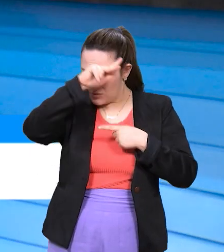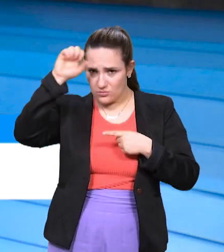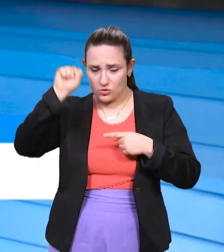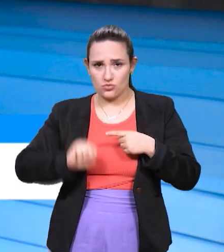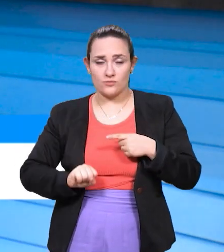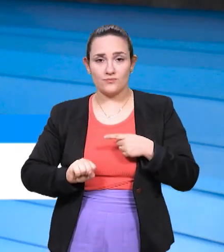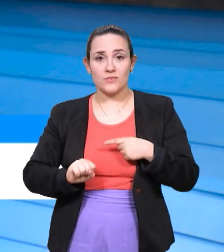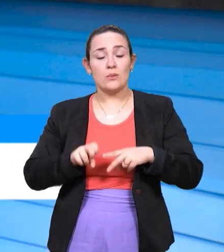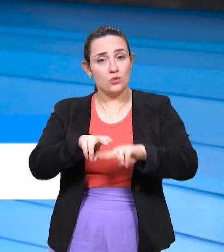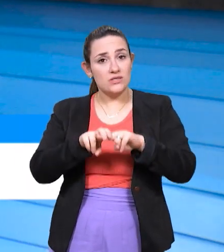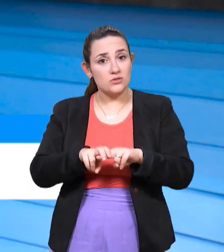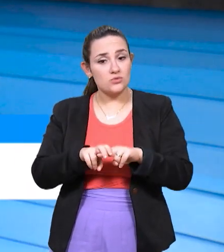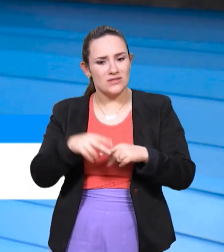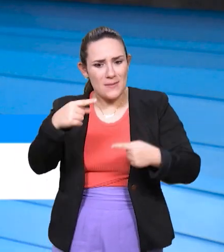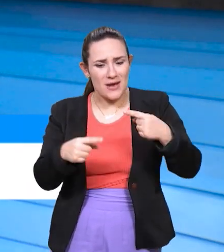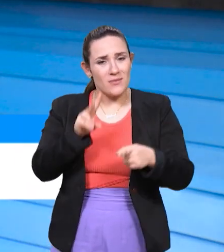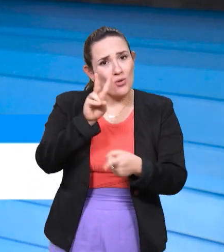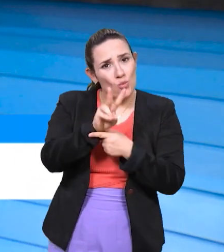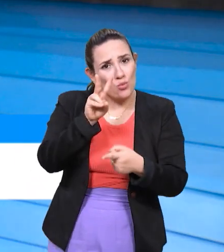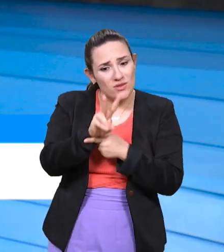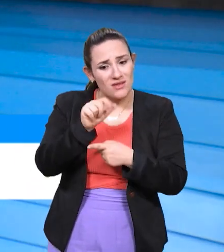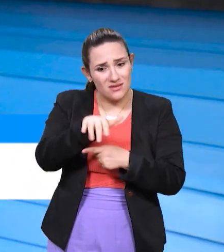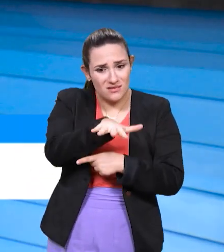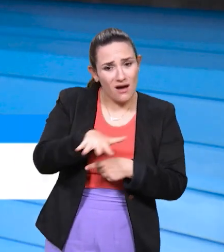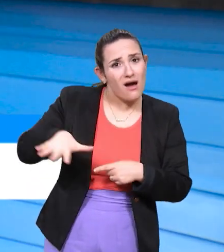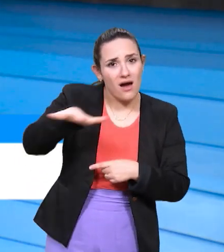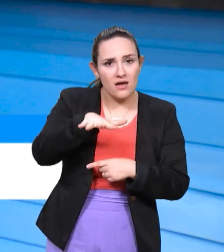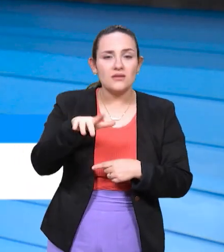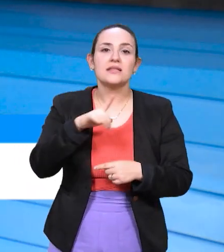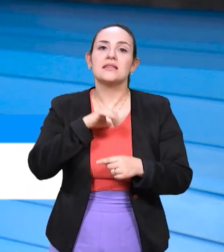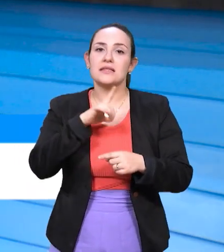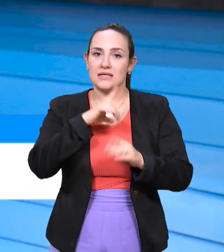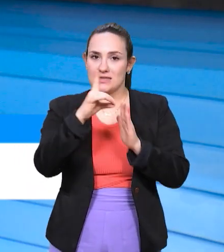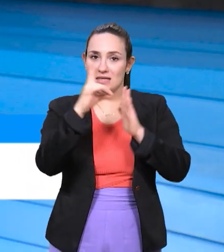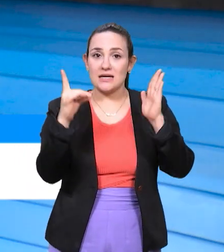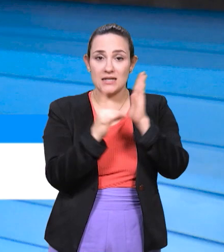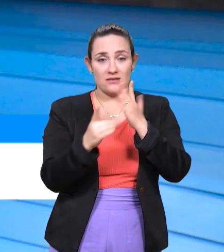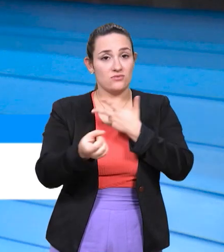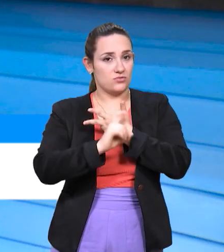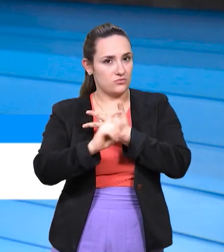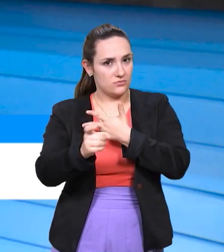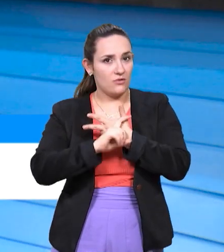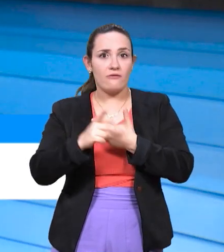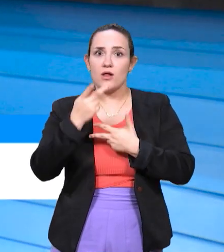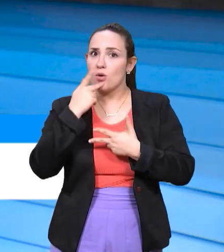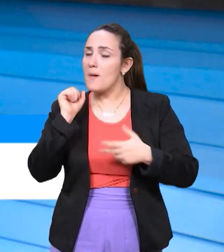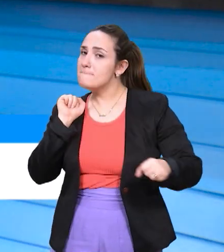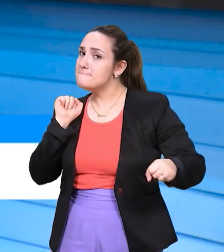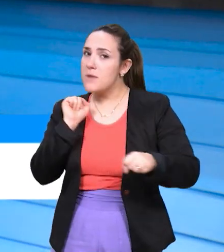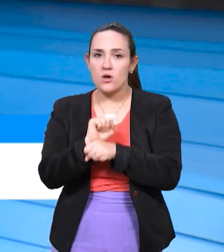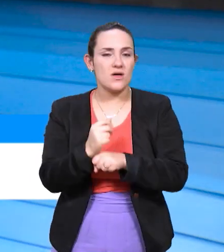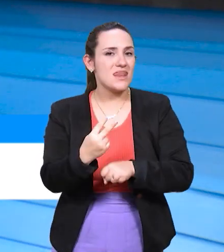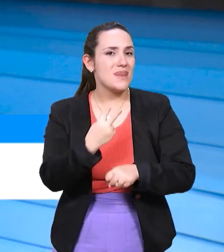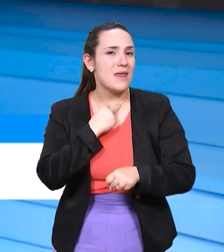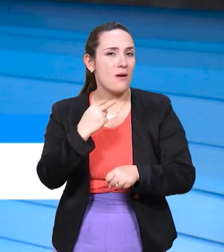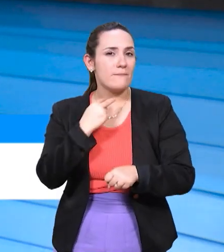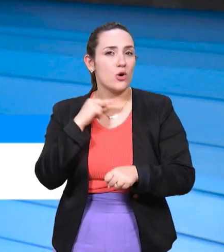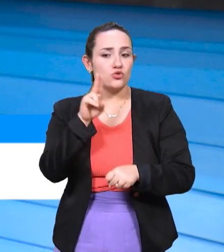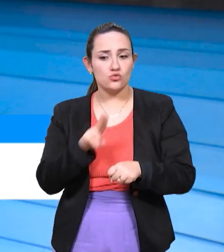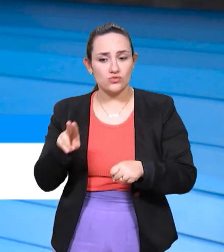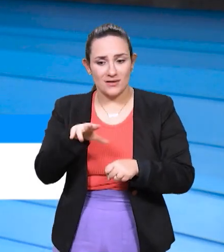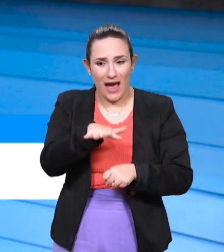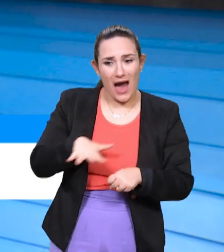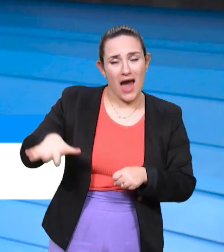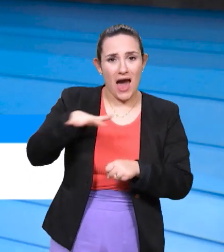debates sobre a preservação do bioma se intensificaram após a publicação do decreto do Executivo Estadual que suspendeu